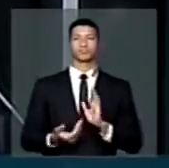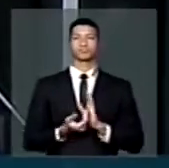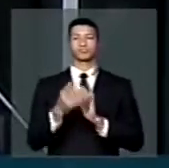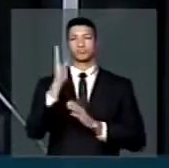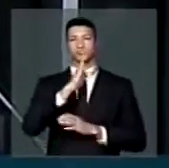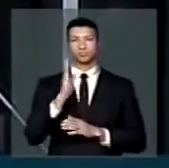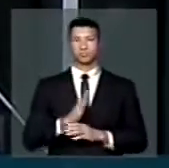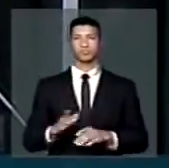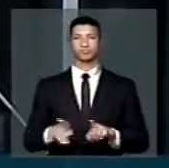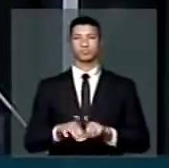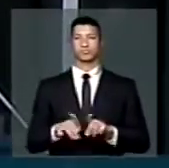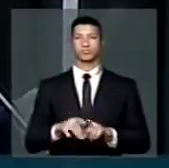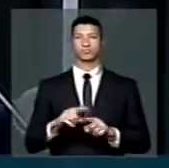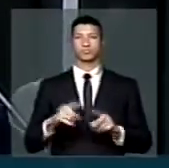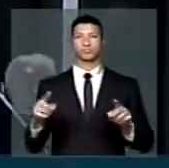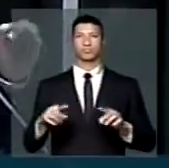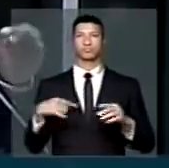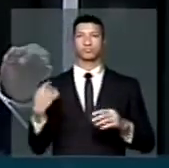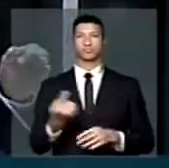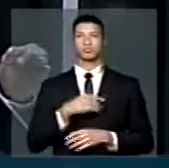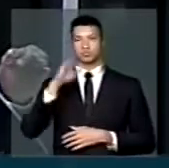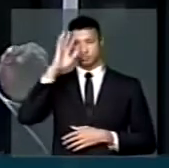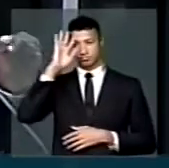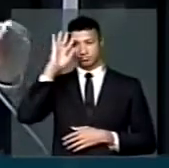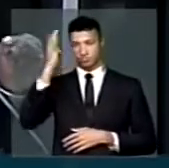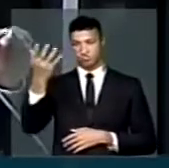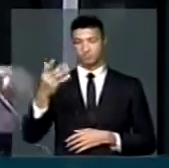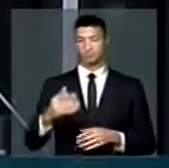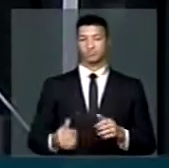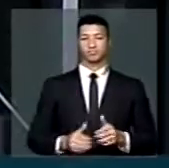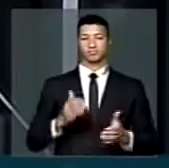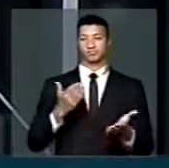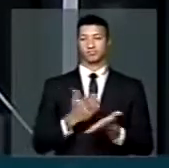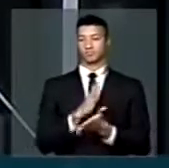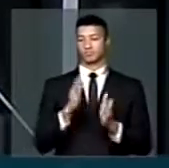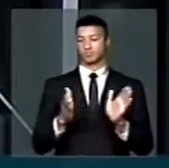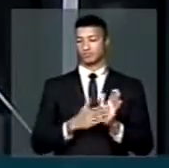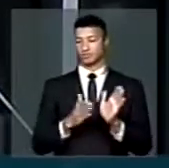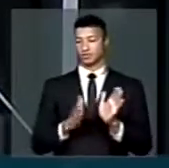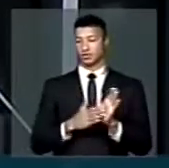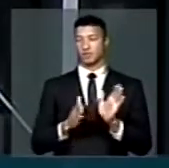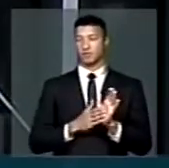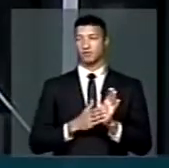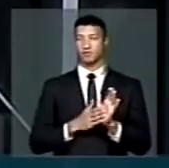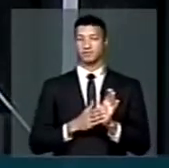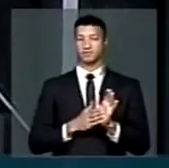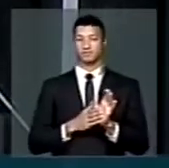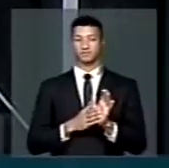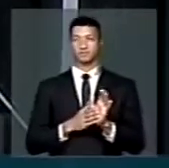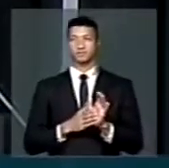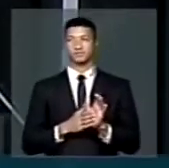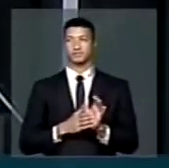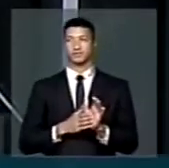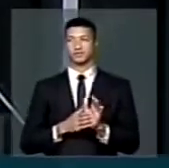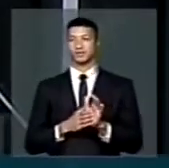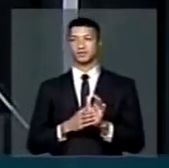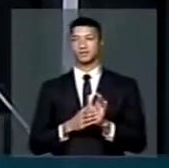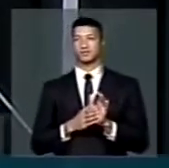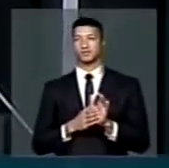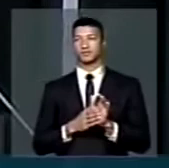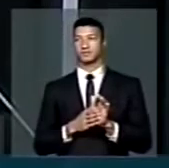Parlamento brasileiro, nós então resolvemos aprovar essa proposta do Senado. E se este plenário